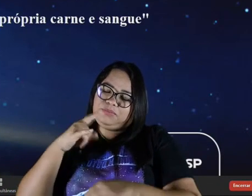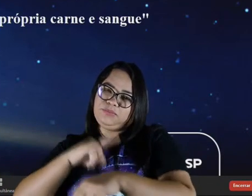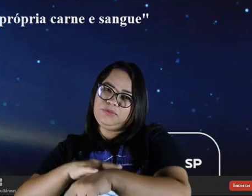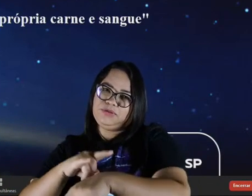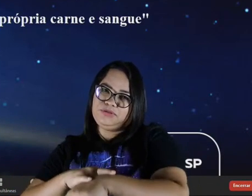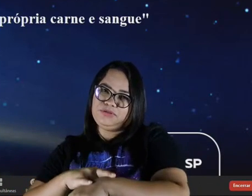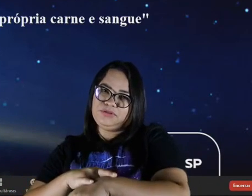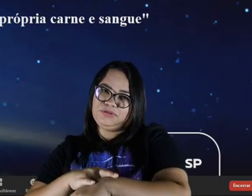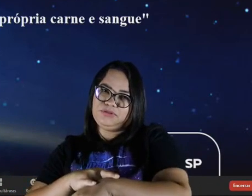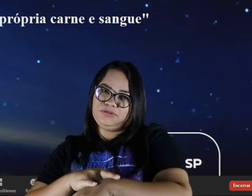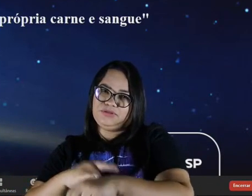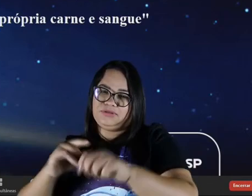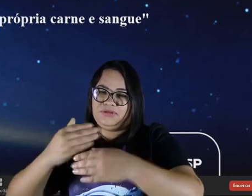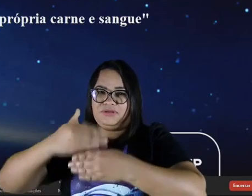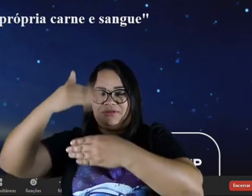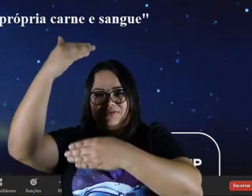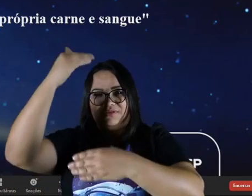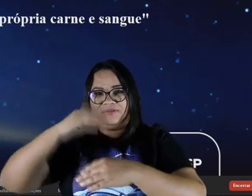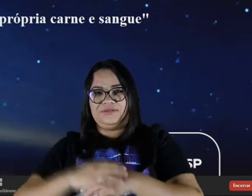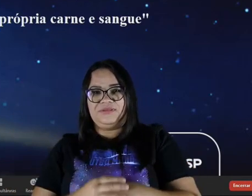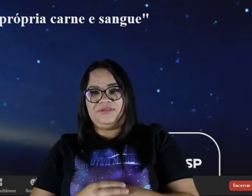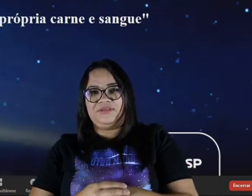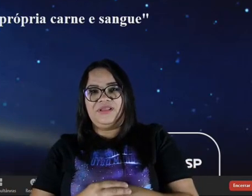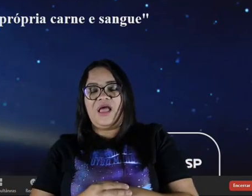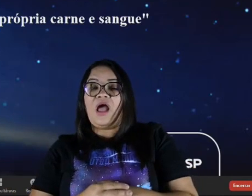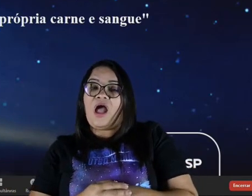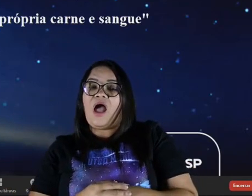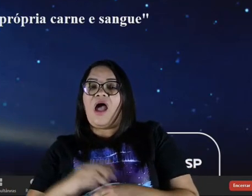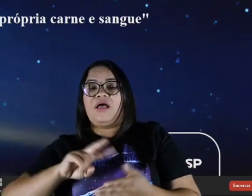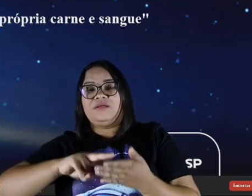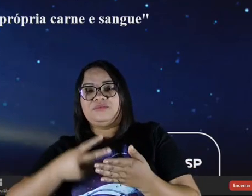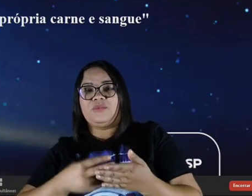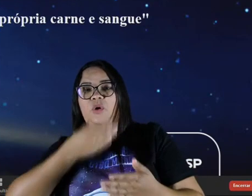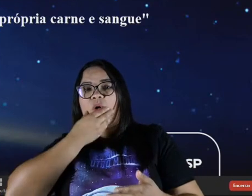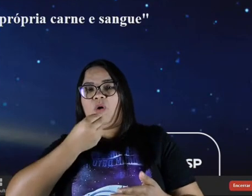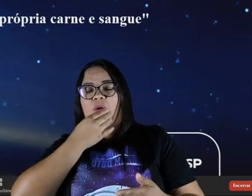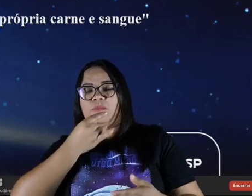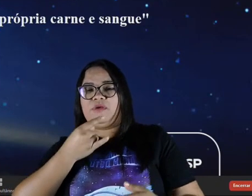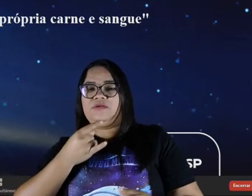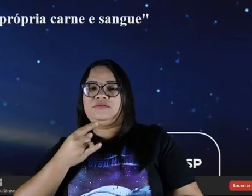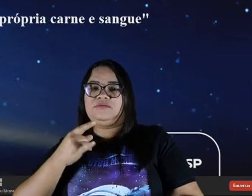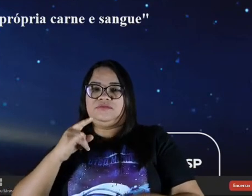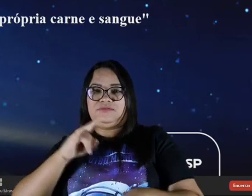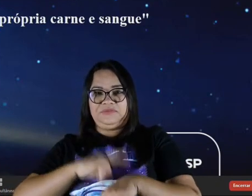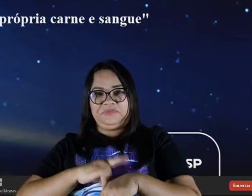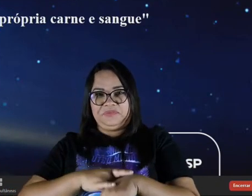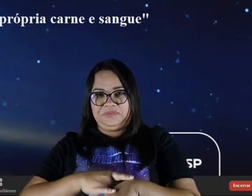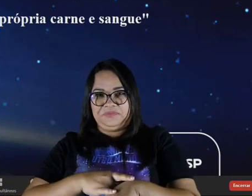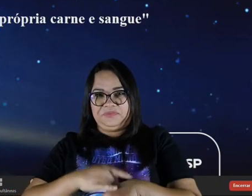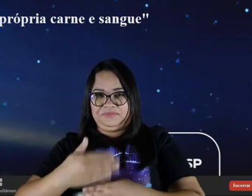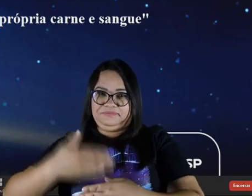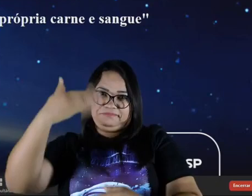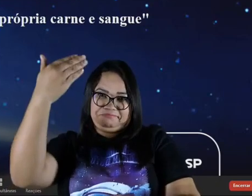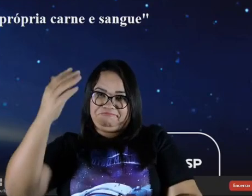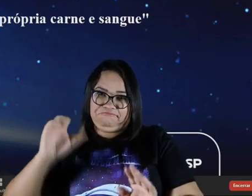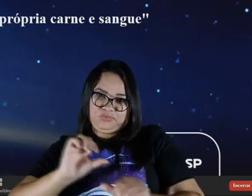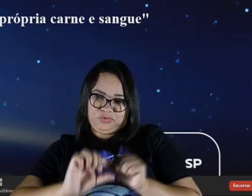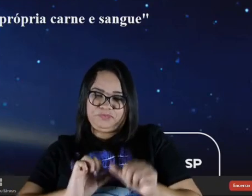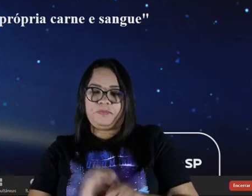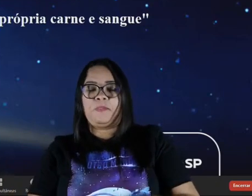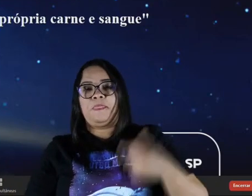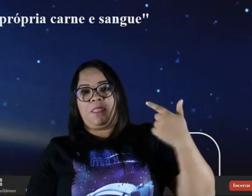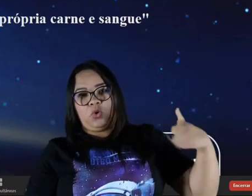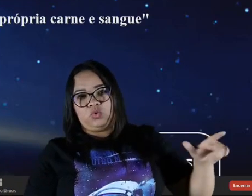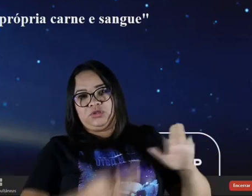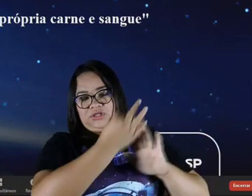muro, homem. João 9, 24, quando diz assim, dá glória a Deus. Assim que está no grego. A Nova Versão Internacional diz assim,